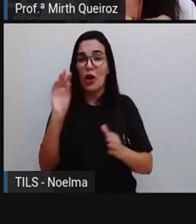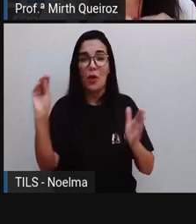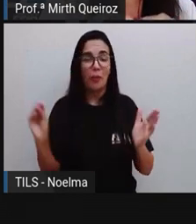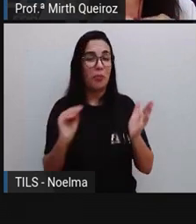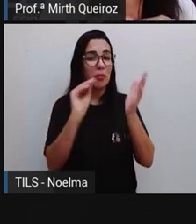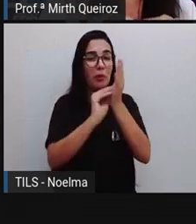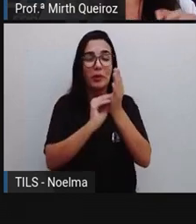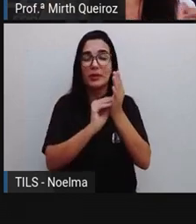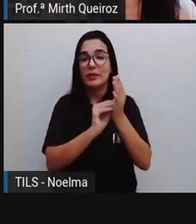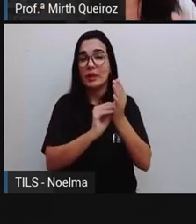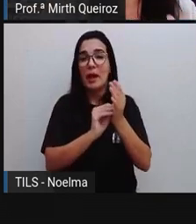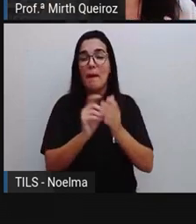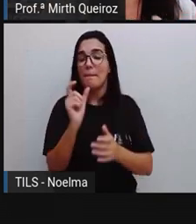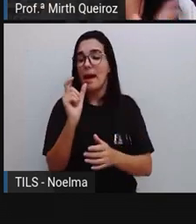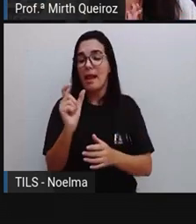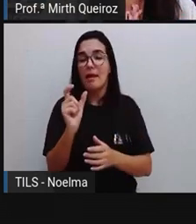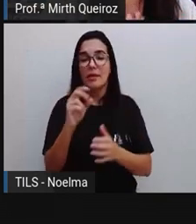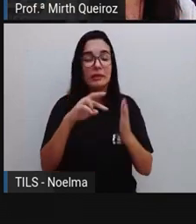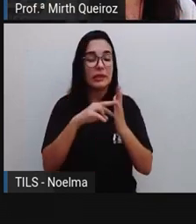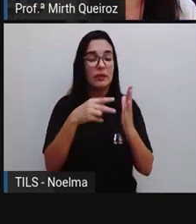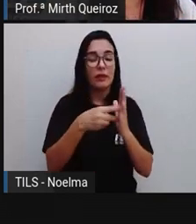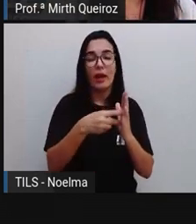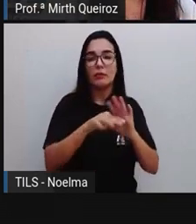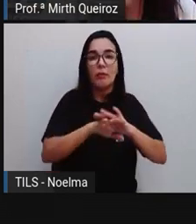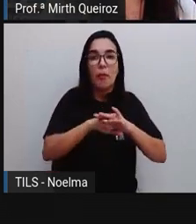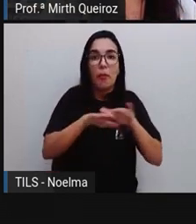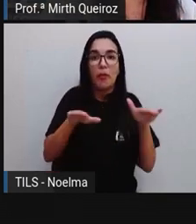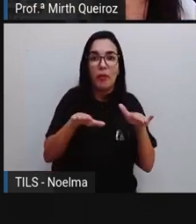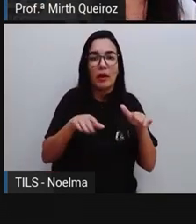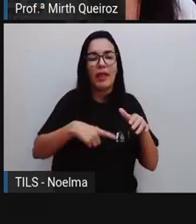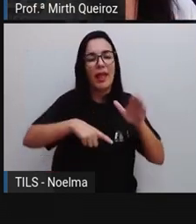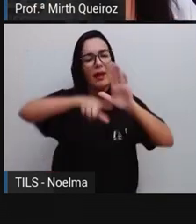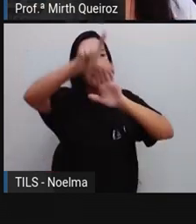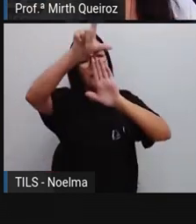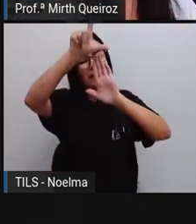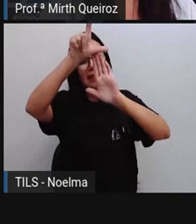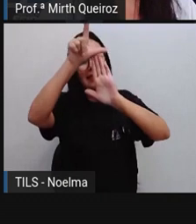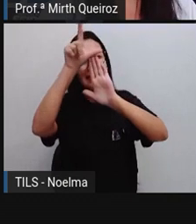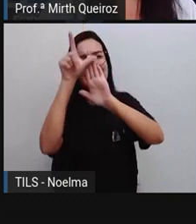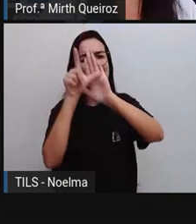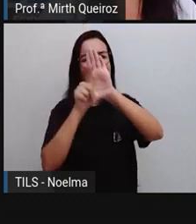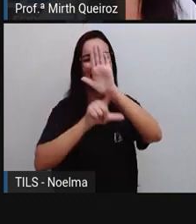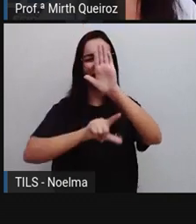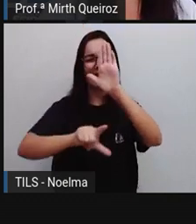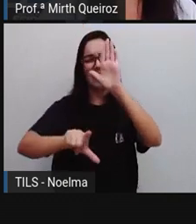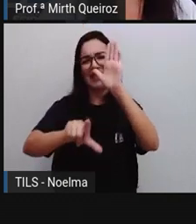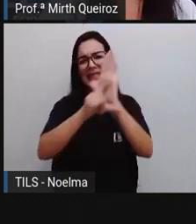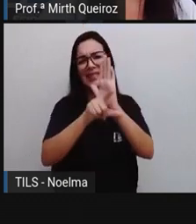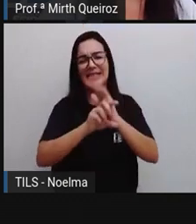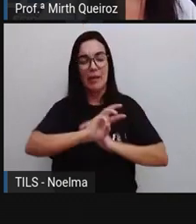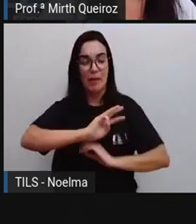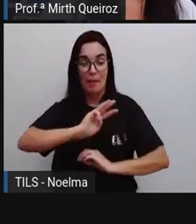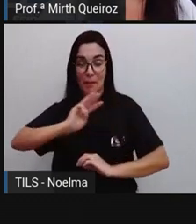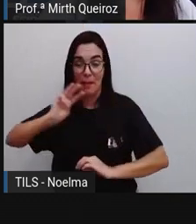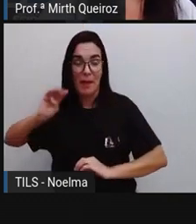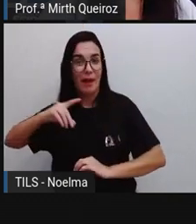lá, significado de tal palavra, e aí vai aparecer uma lista de sites que vão ter